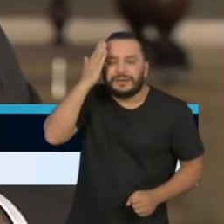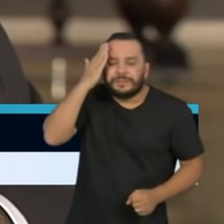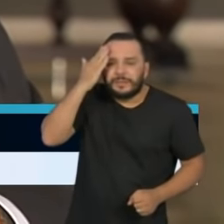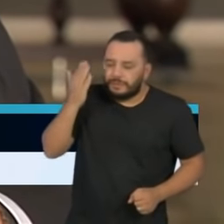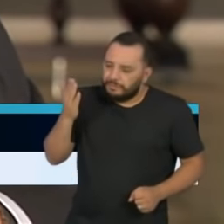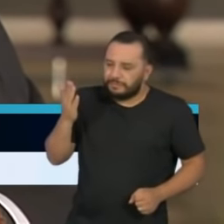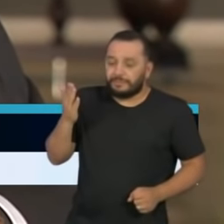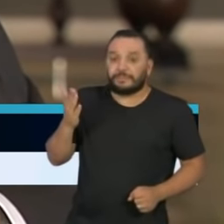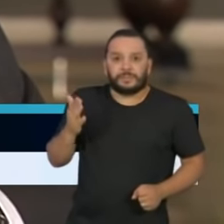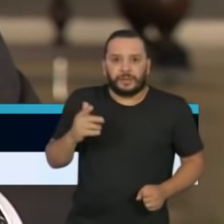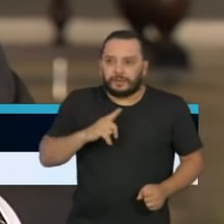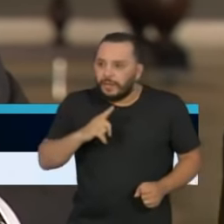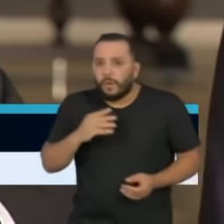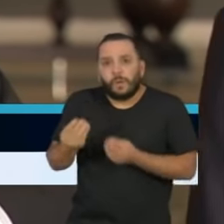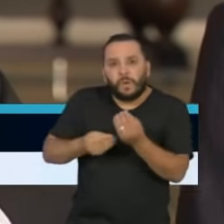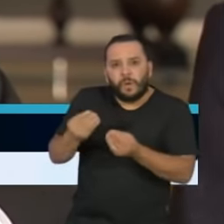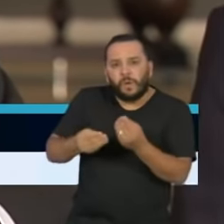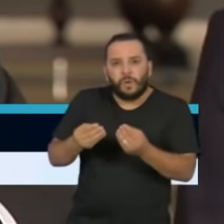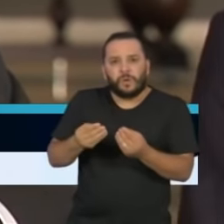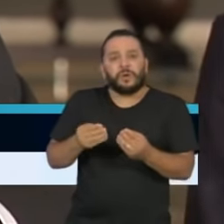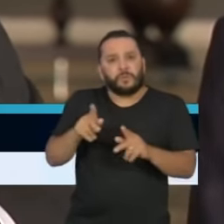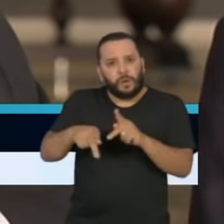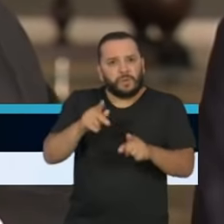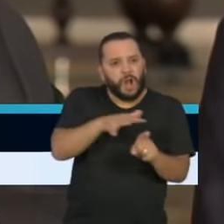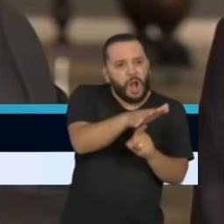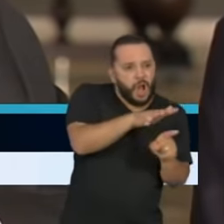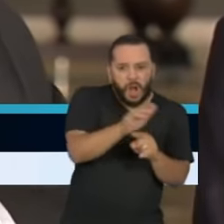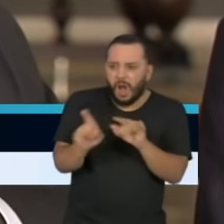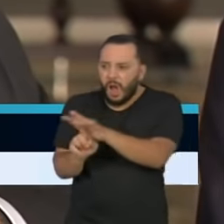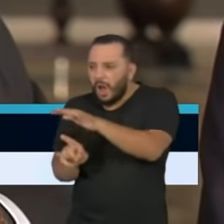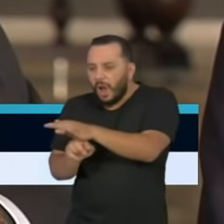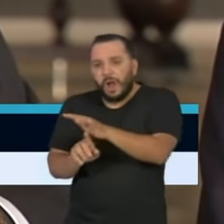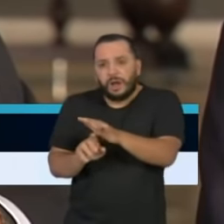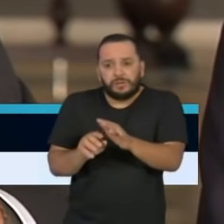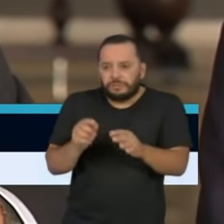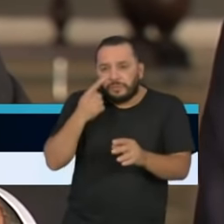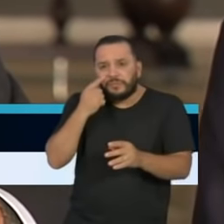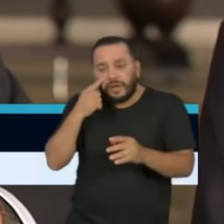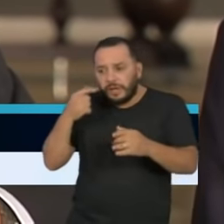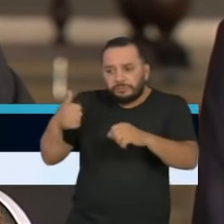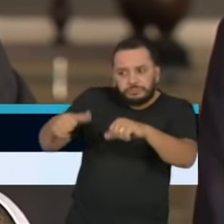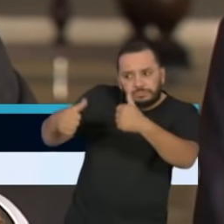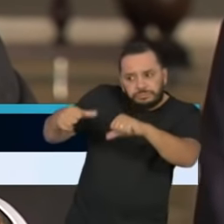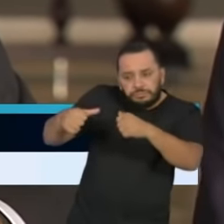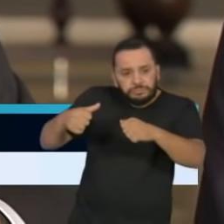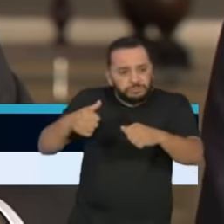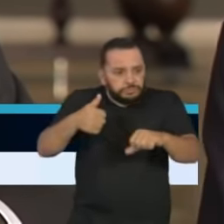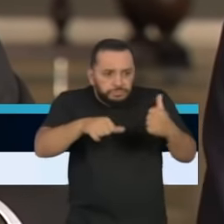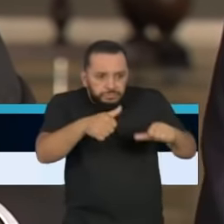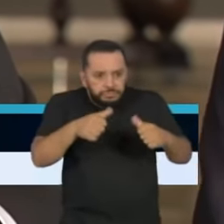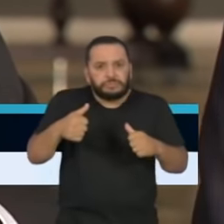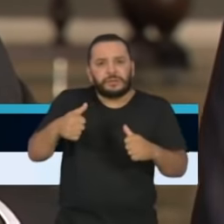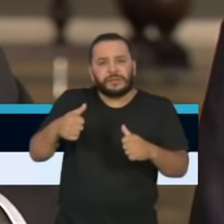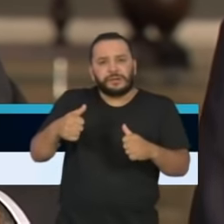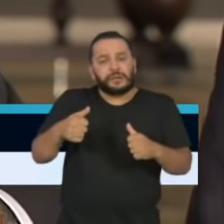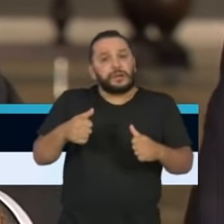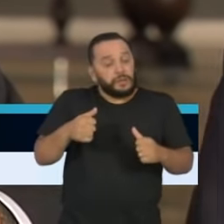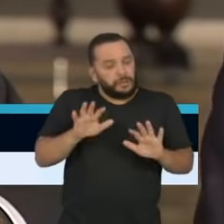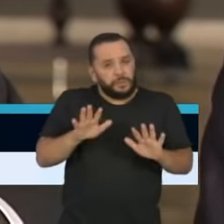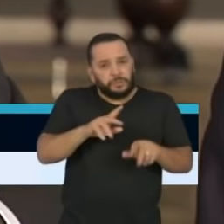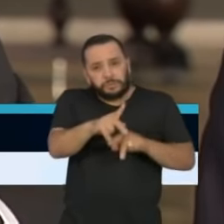tendo respostas para os serviços que estão sendo oferecidos são essas, de afluxo da população